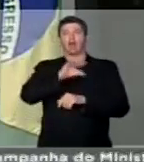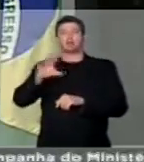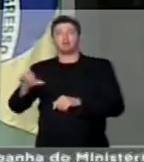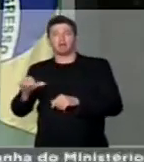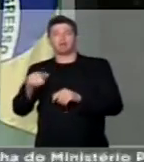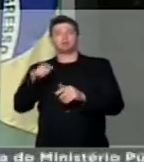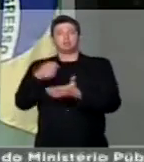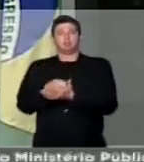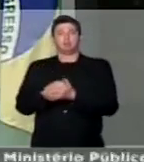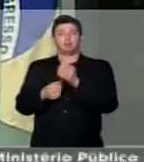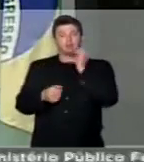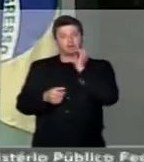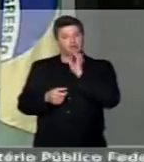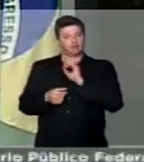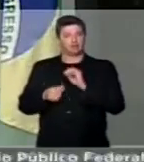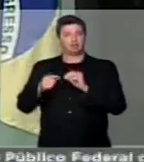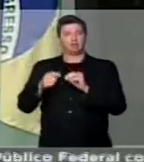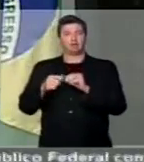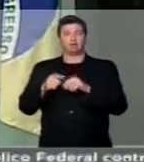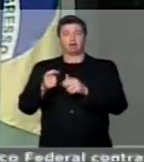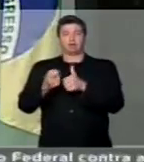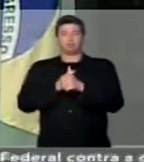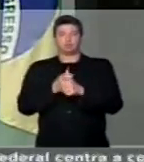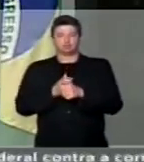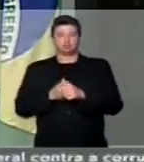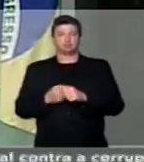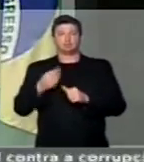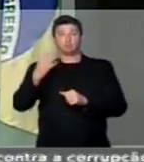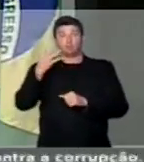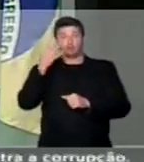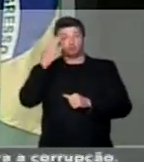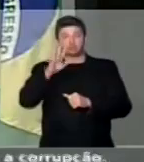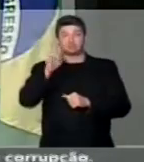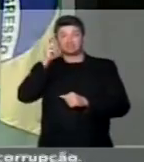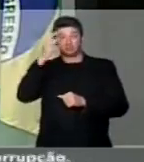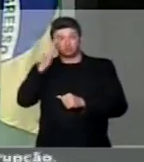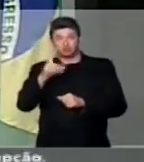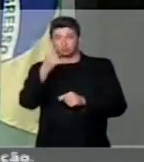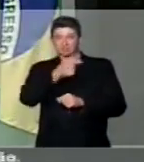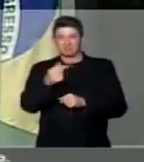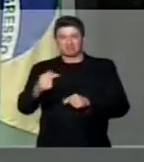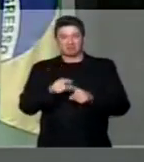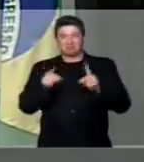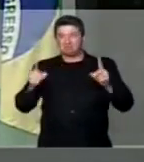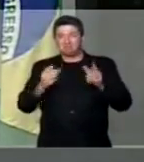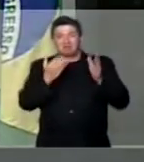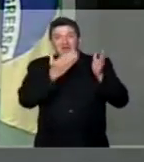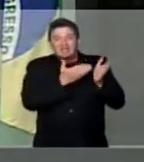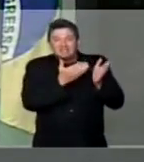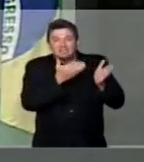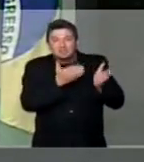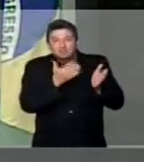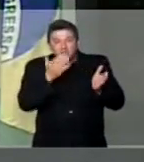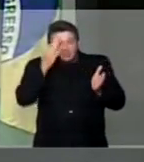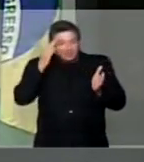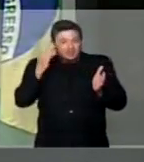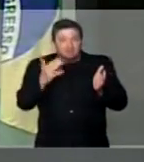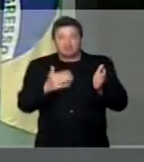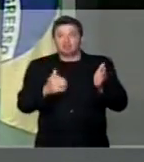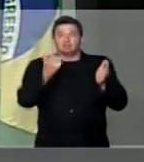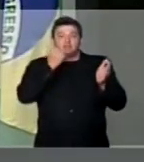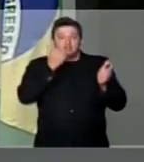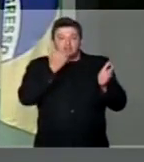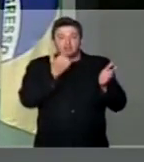à liquidação de um determinado débito por 4, 5 dias, uma semana. Mas esse ato deliberado de fraudar